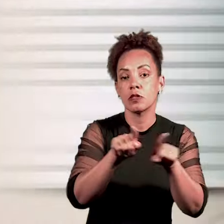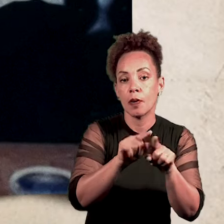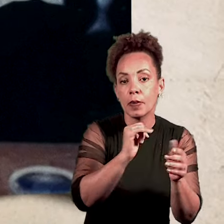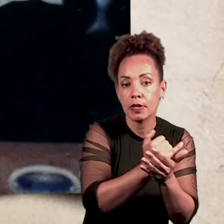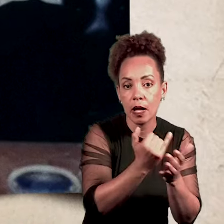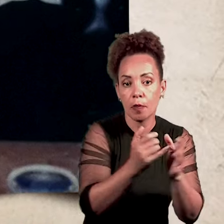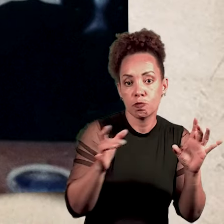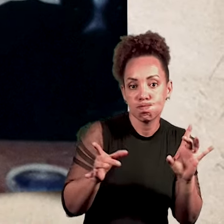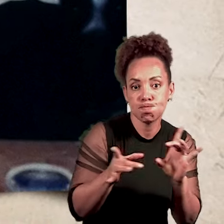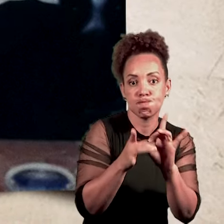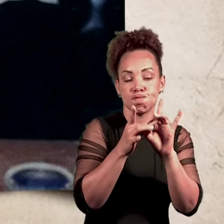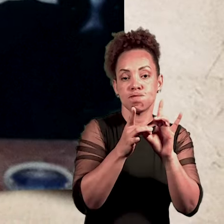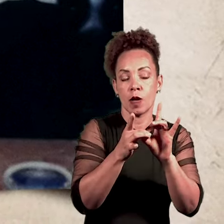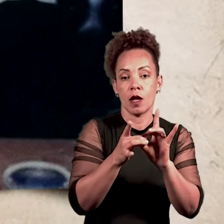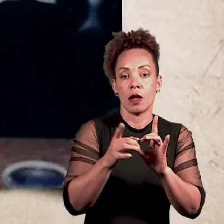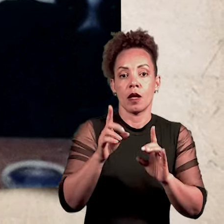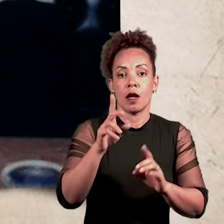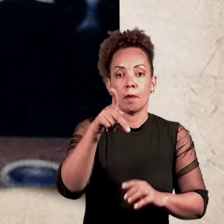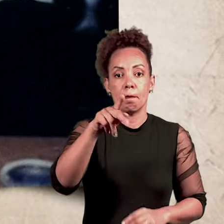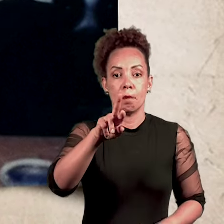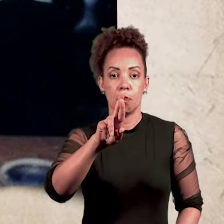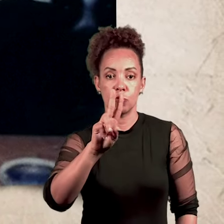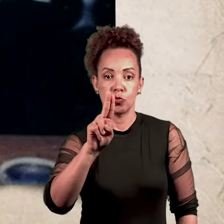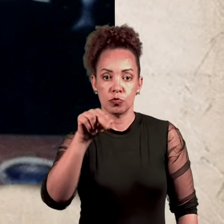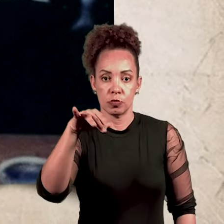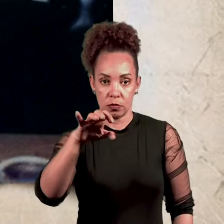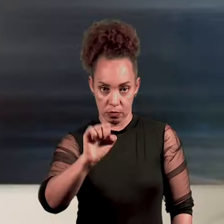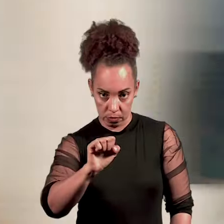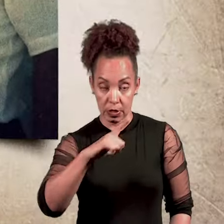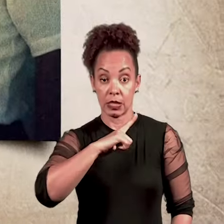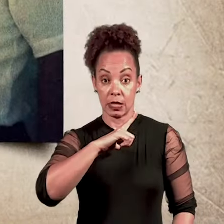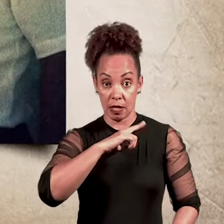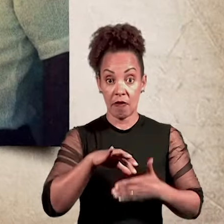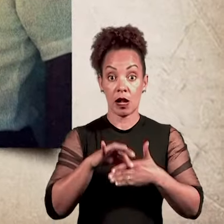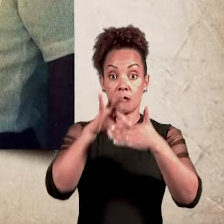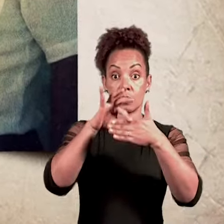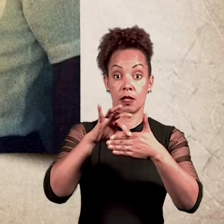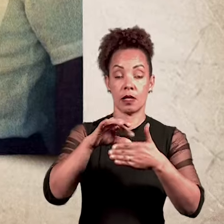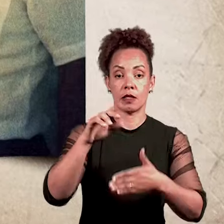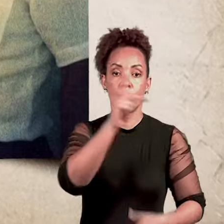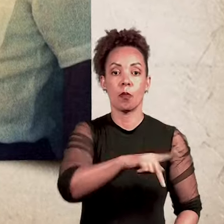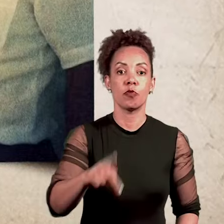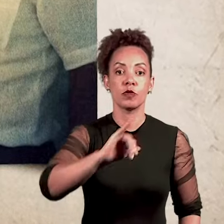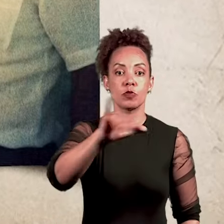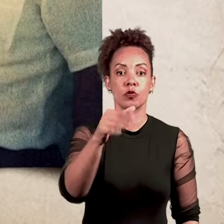pelo professor Joaquim Bastos. E